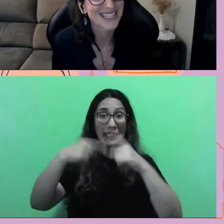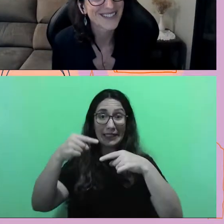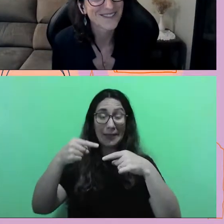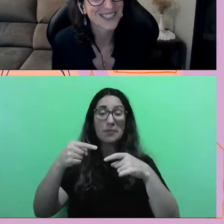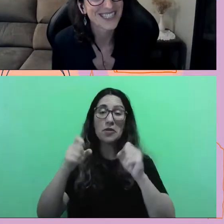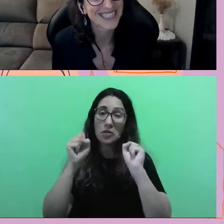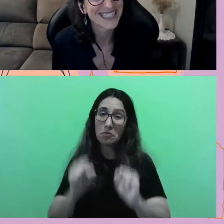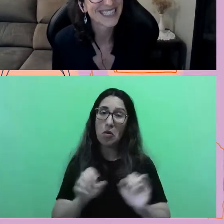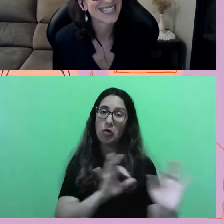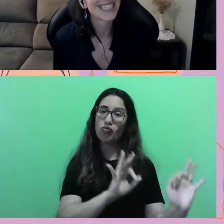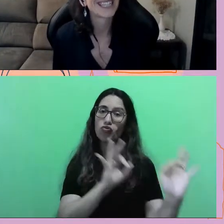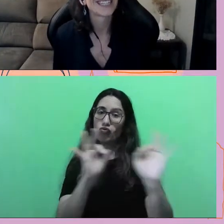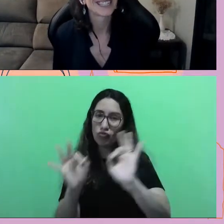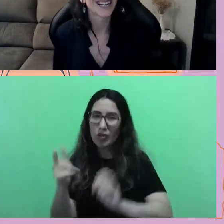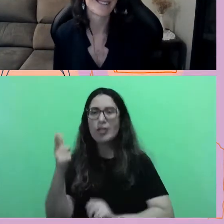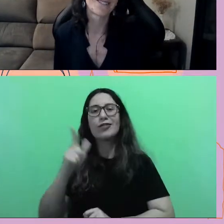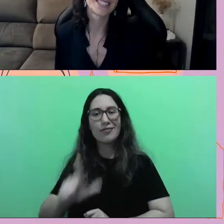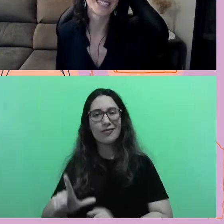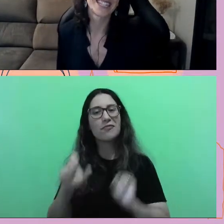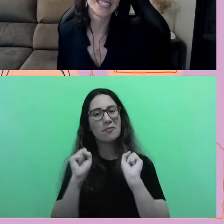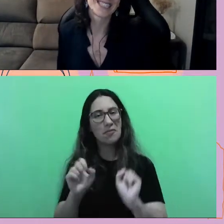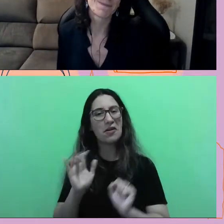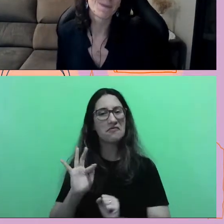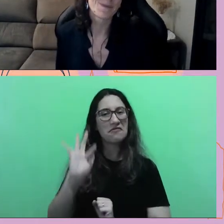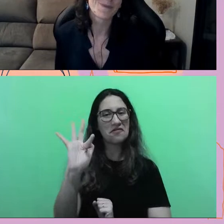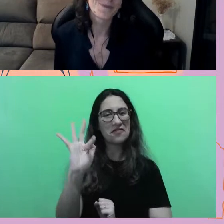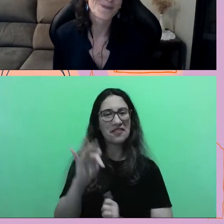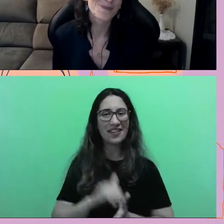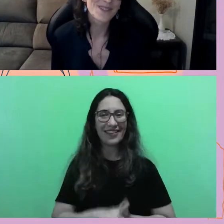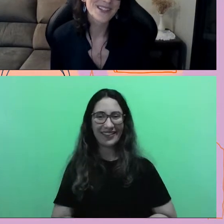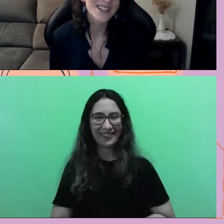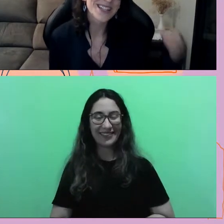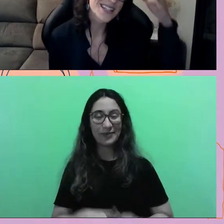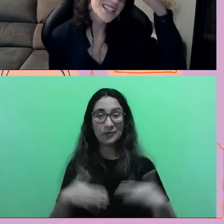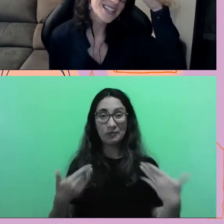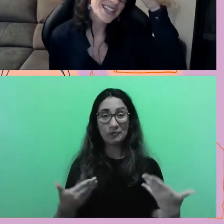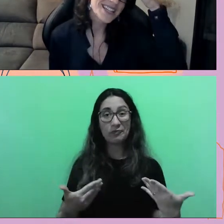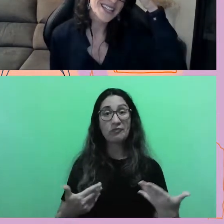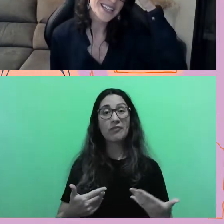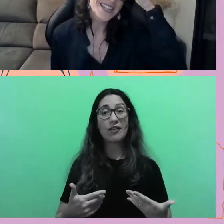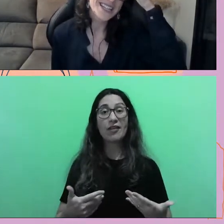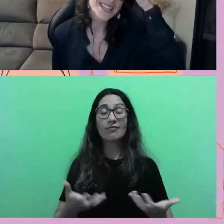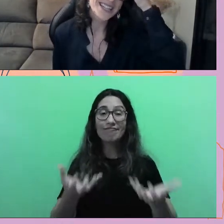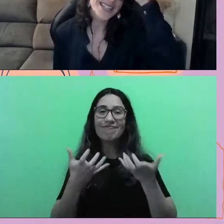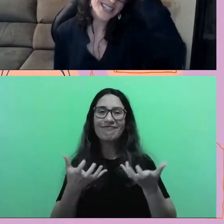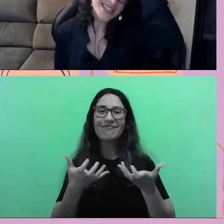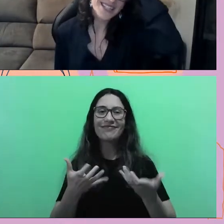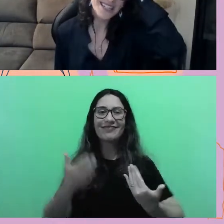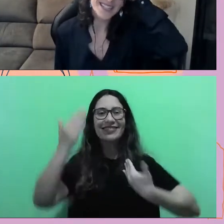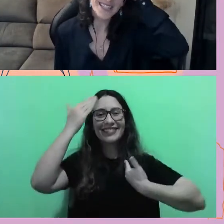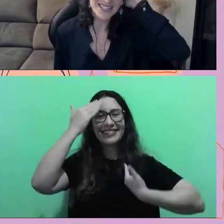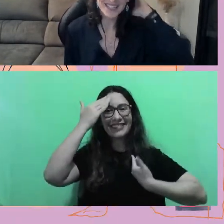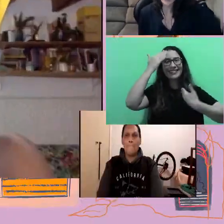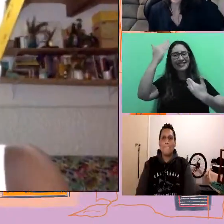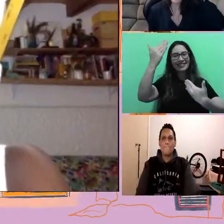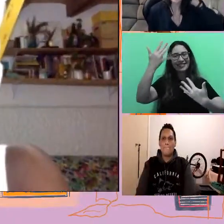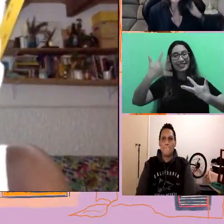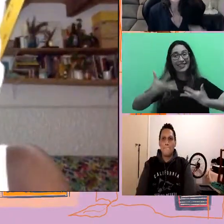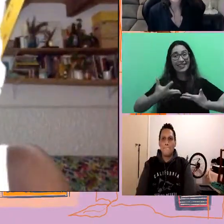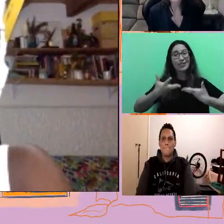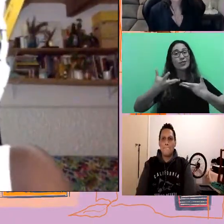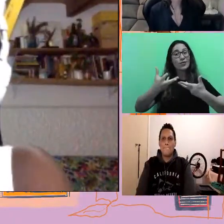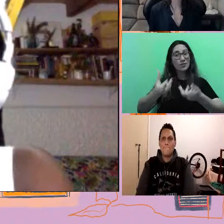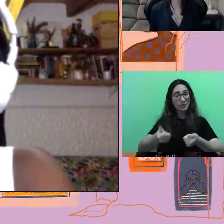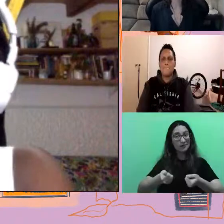também. Está com vocês. Bom, eu queria muito agradecer o convite, foi